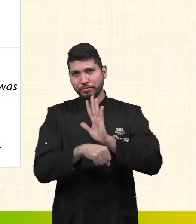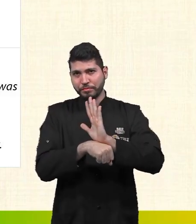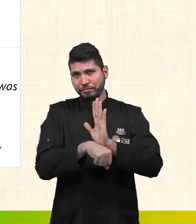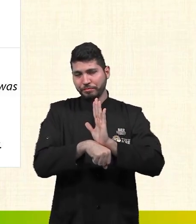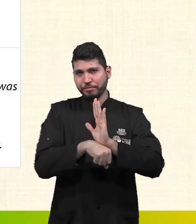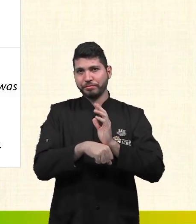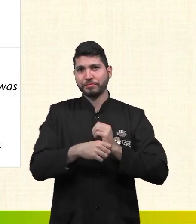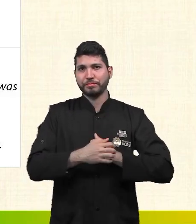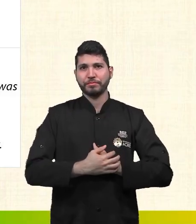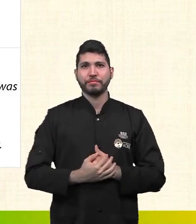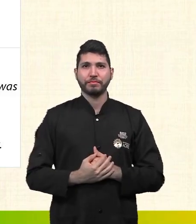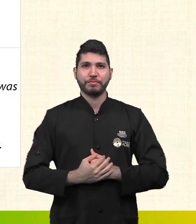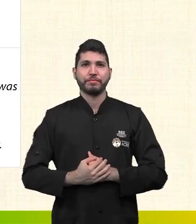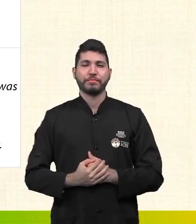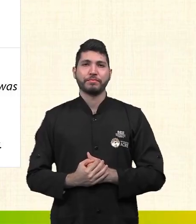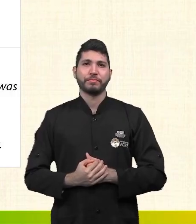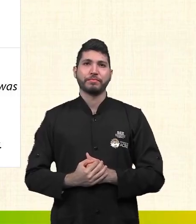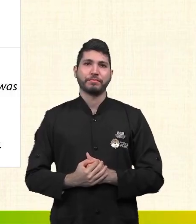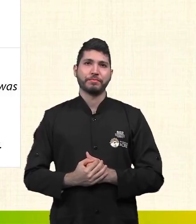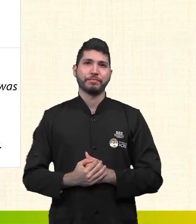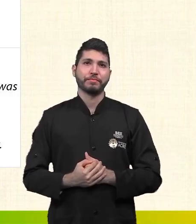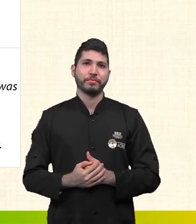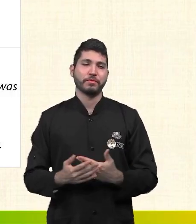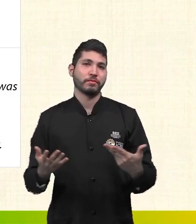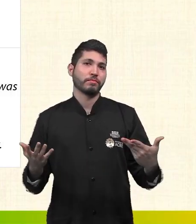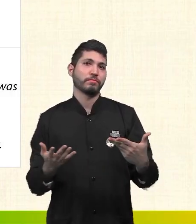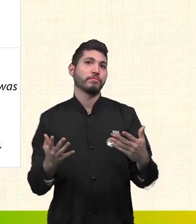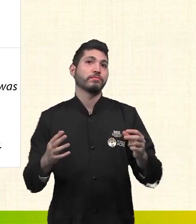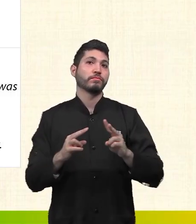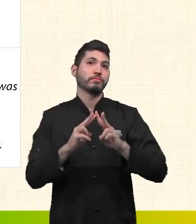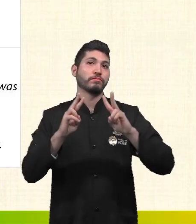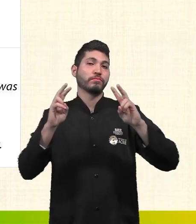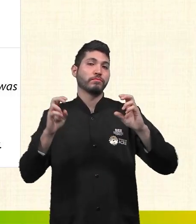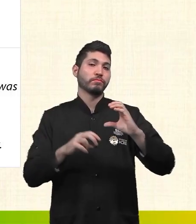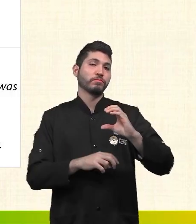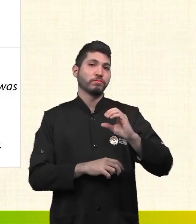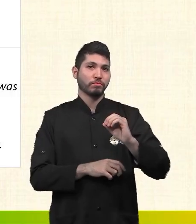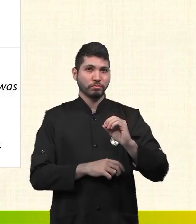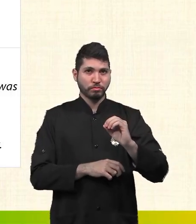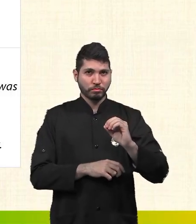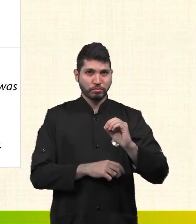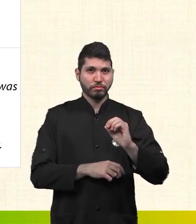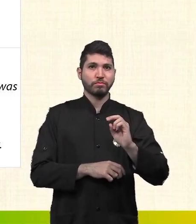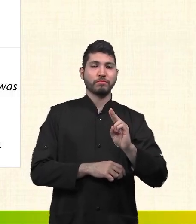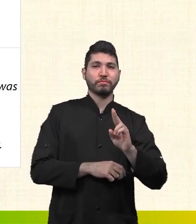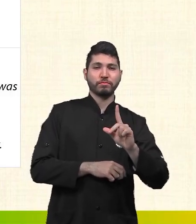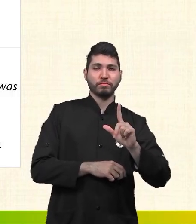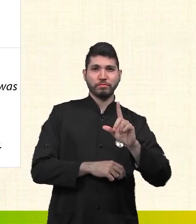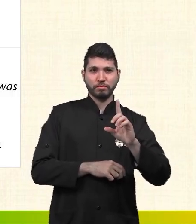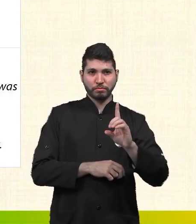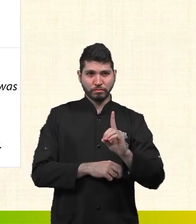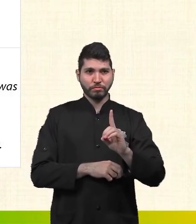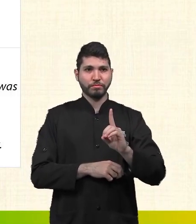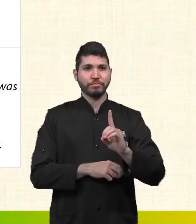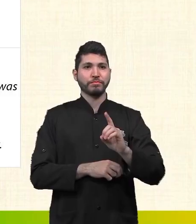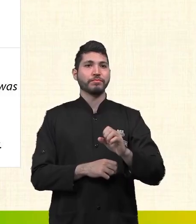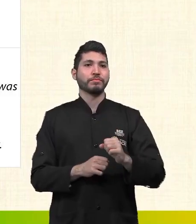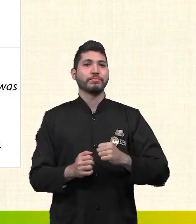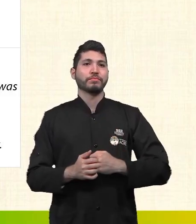ao cinema. Agora, falando sobre could, que é o outro verbo modal, nós temos